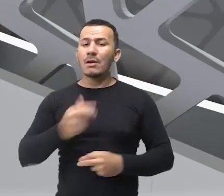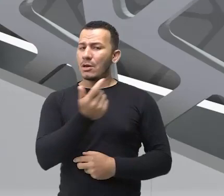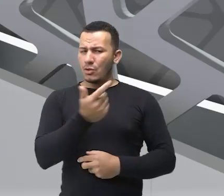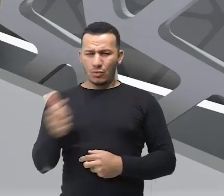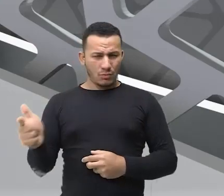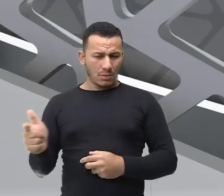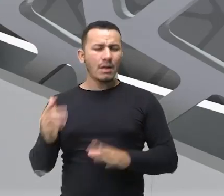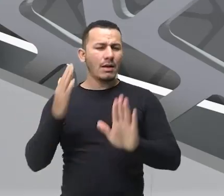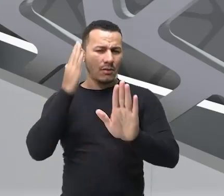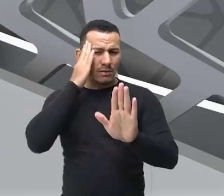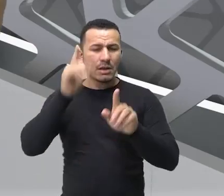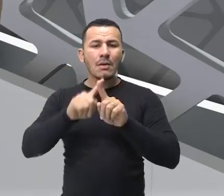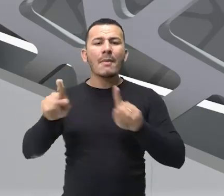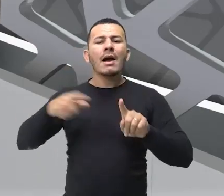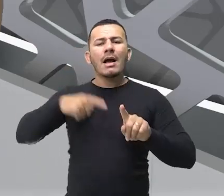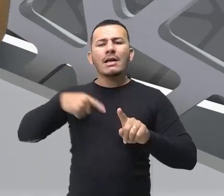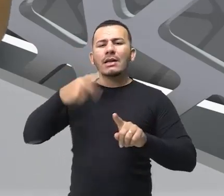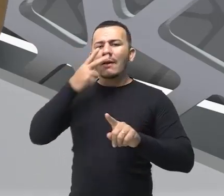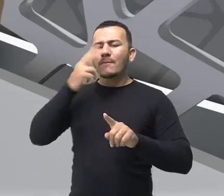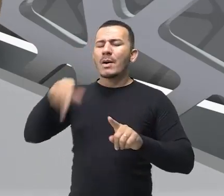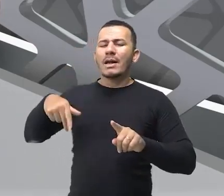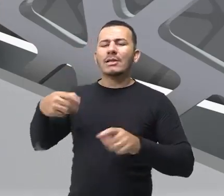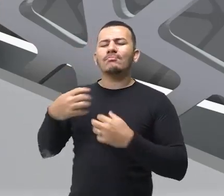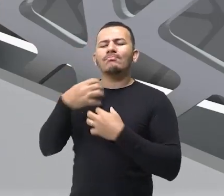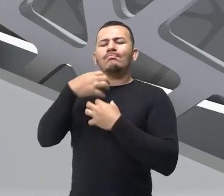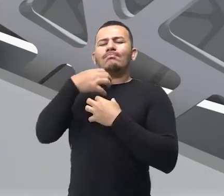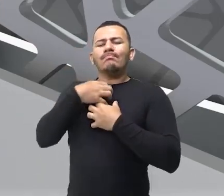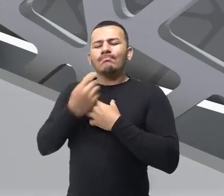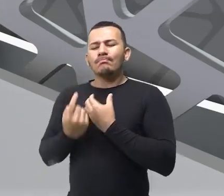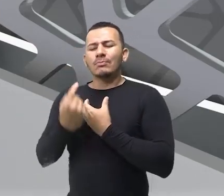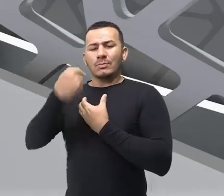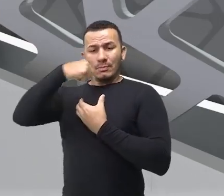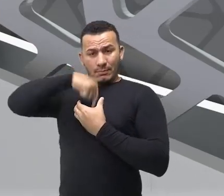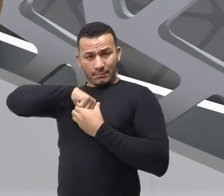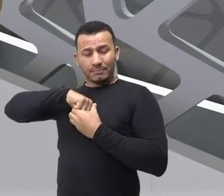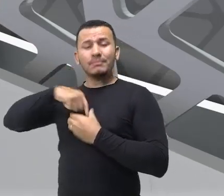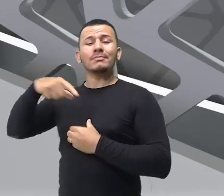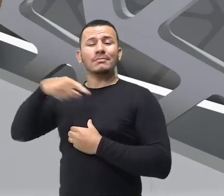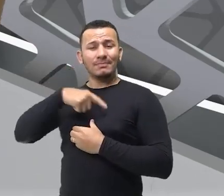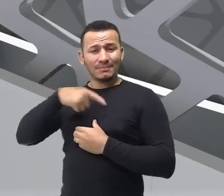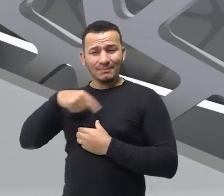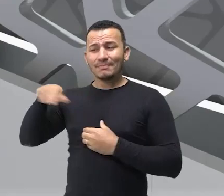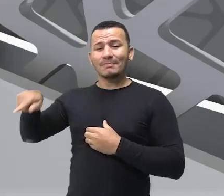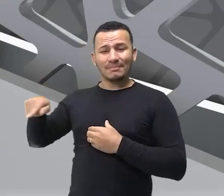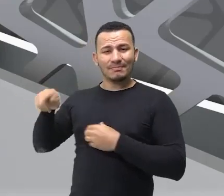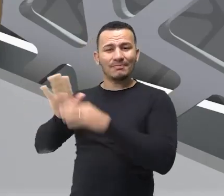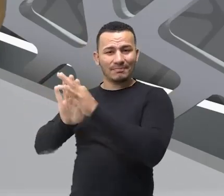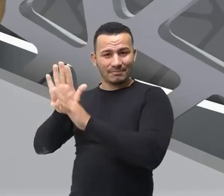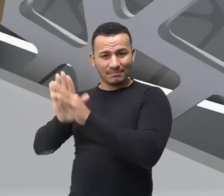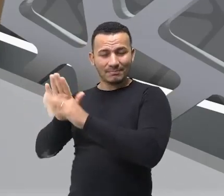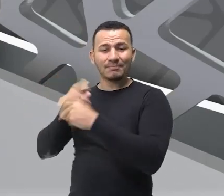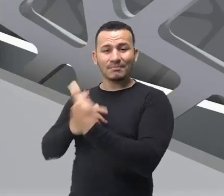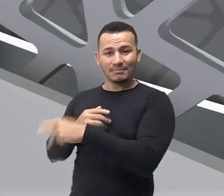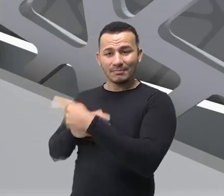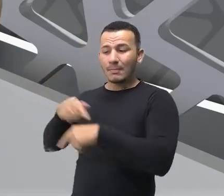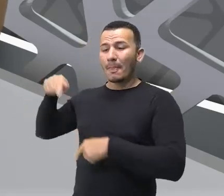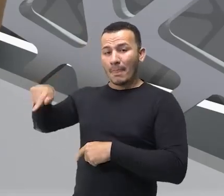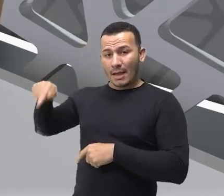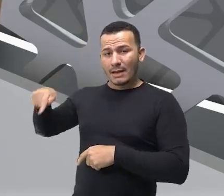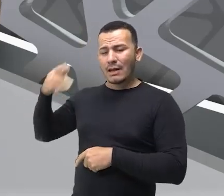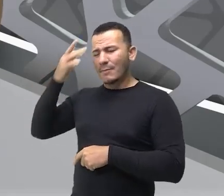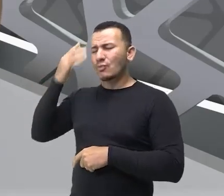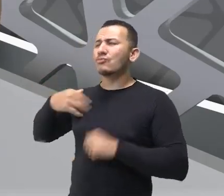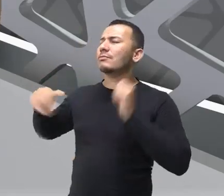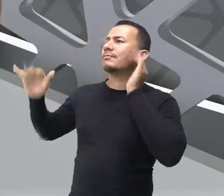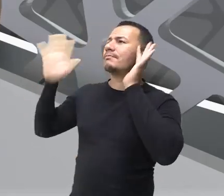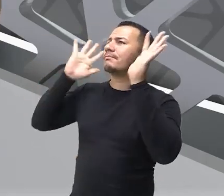uma profundidade para compreender, uma subjetividade também. Perceba que o eu lírico está analisando,